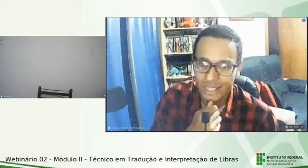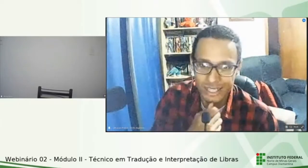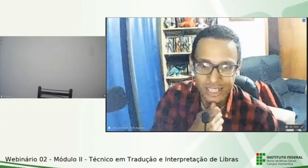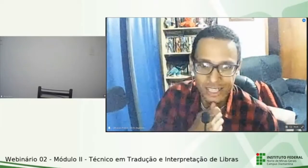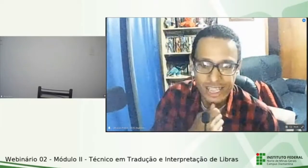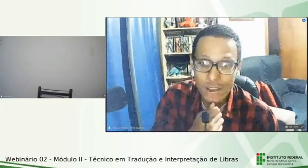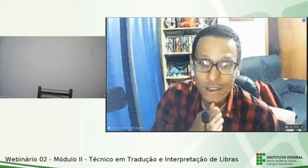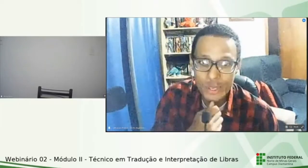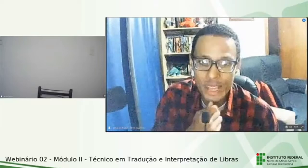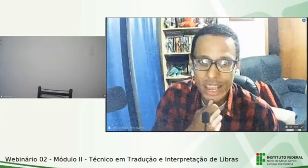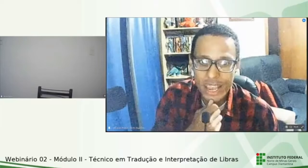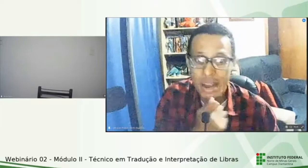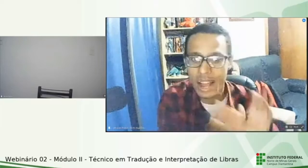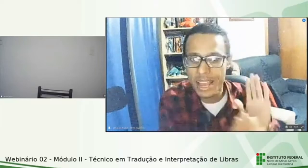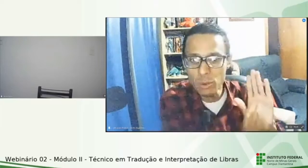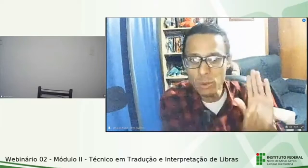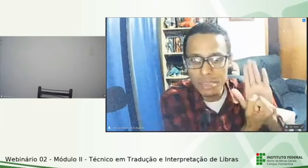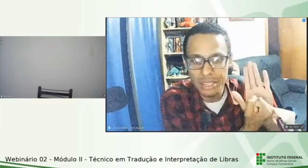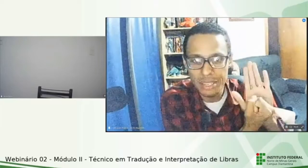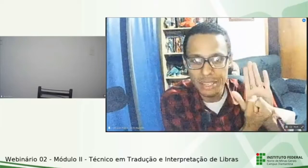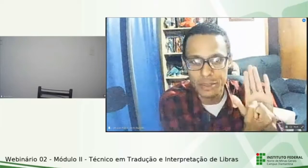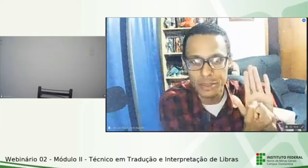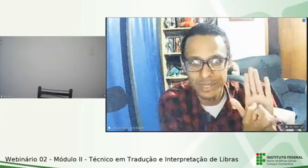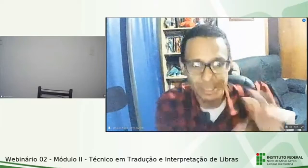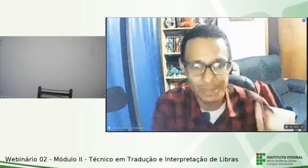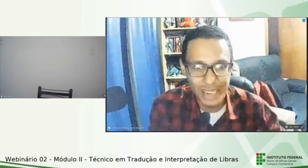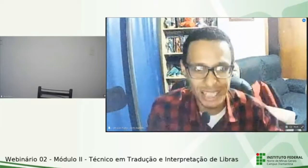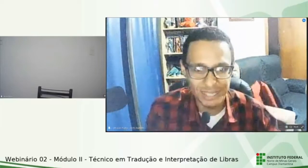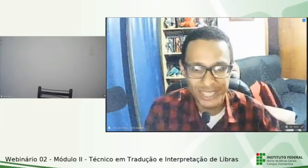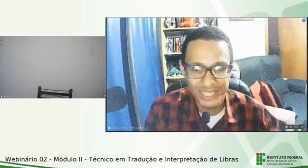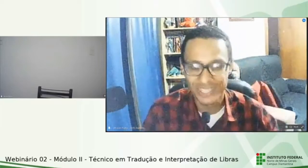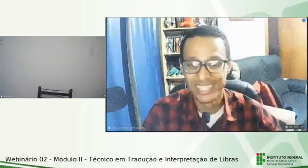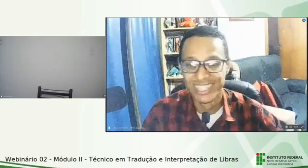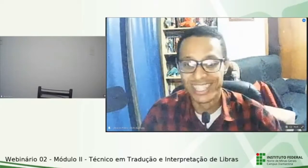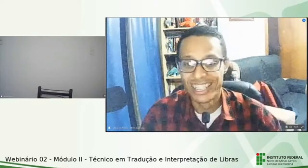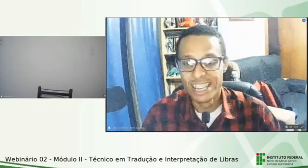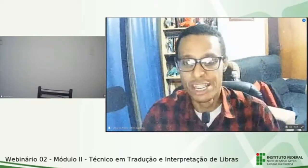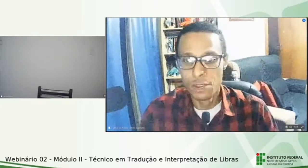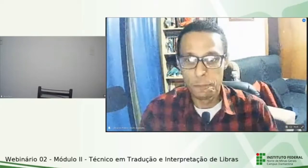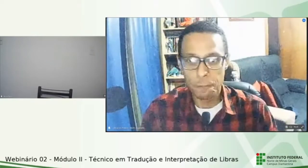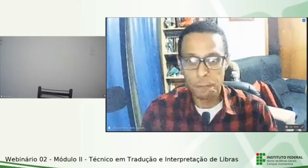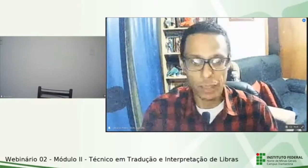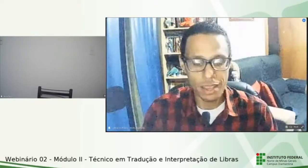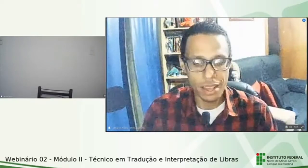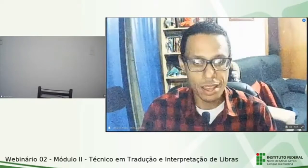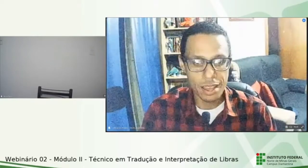ainda não tem uma regulamentação. Obrigado, Maílson.